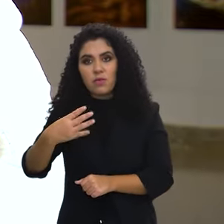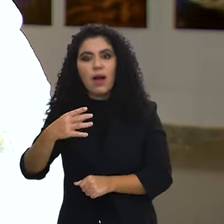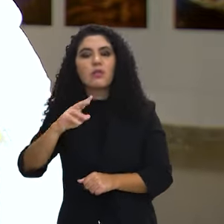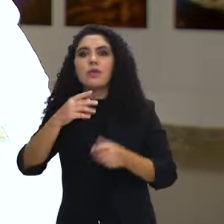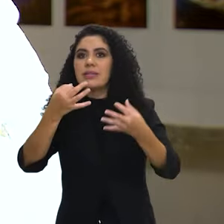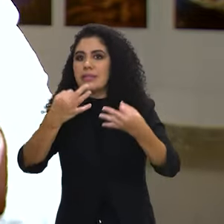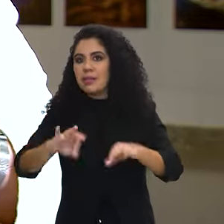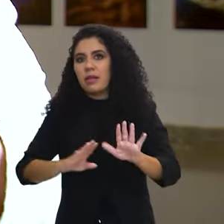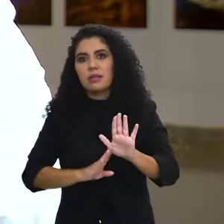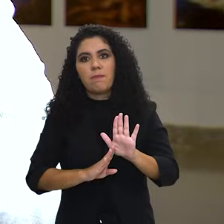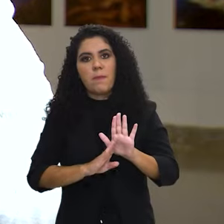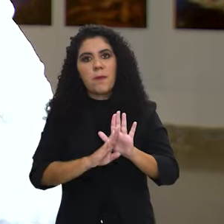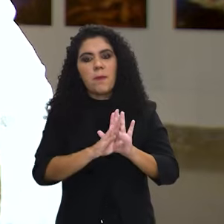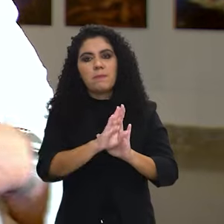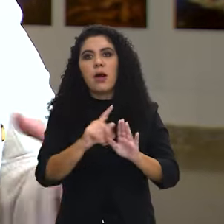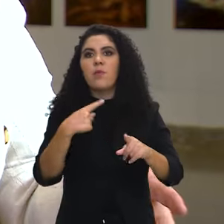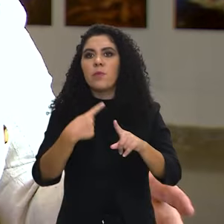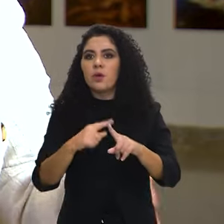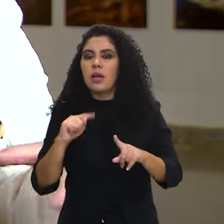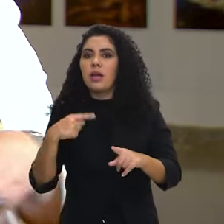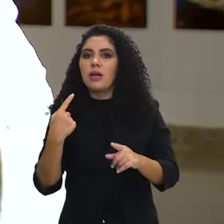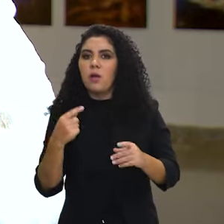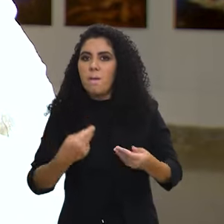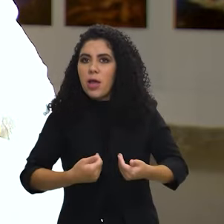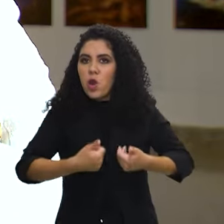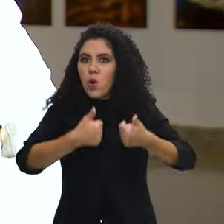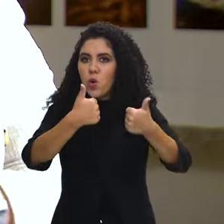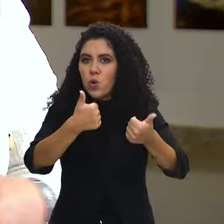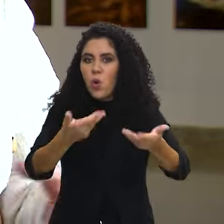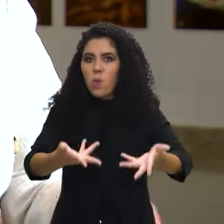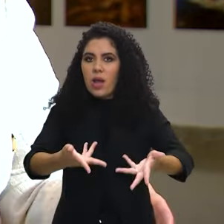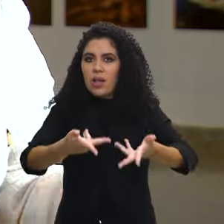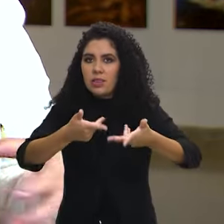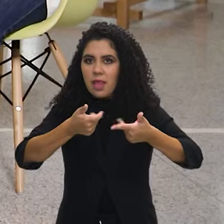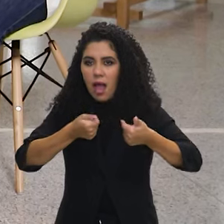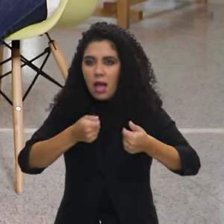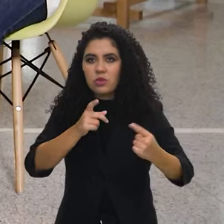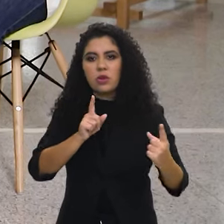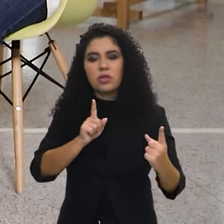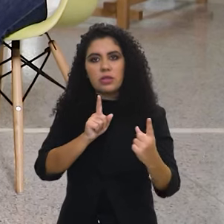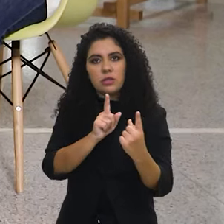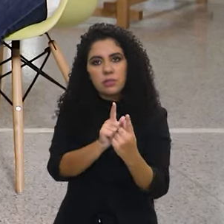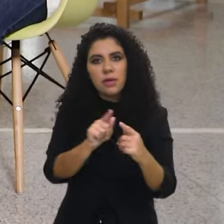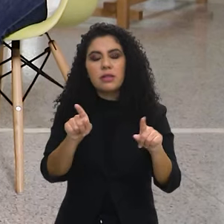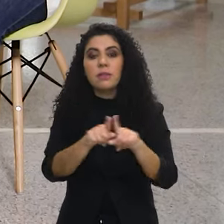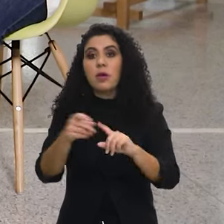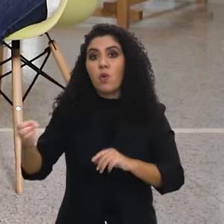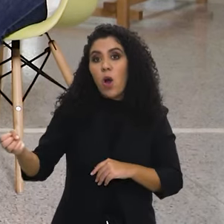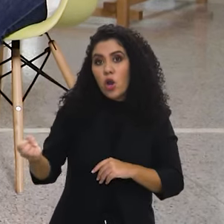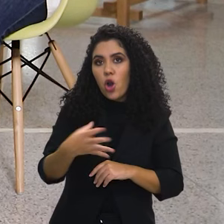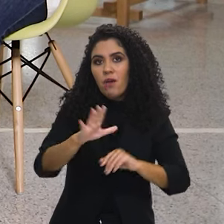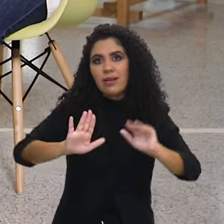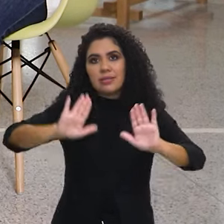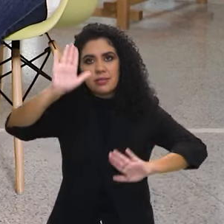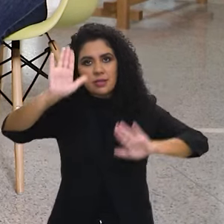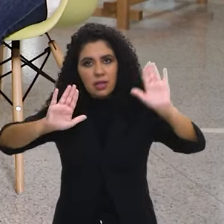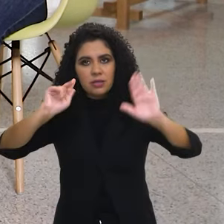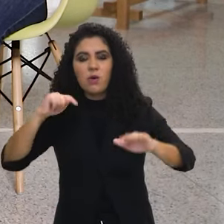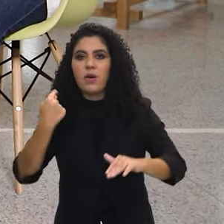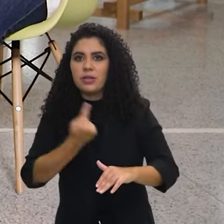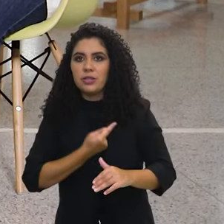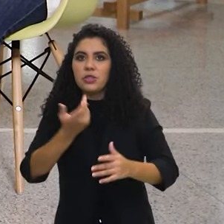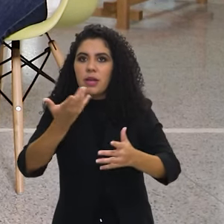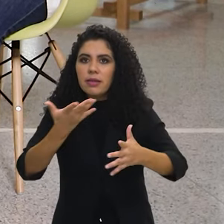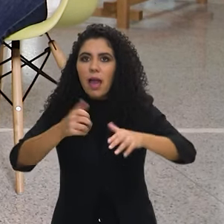mais porque nós já estamos melhorando a qualidade do atendimento nós vamos expandir com a nova licitação então